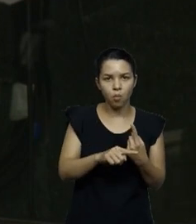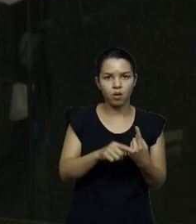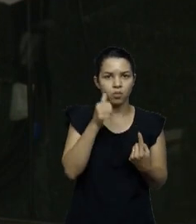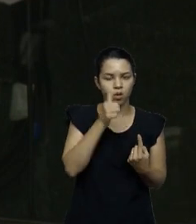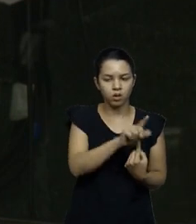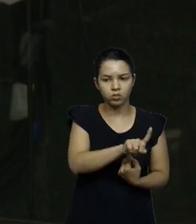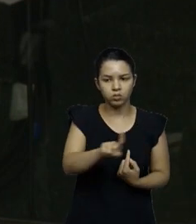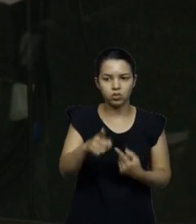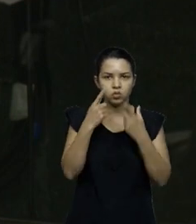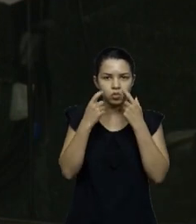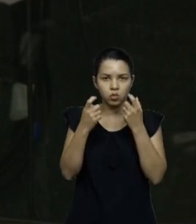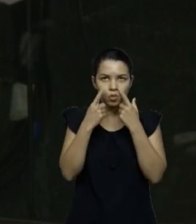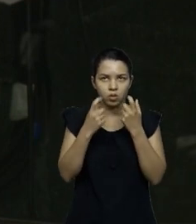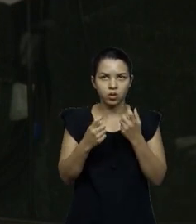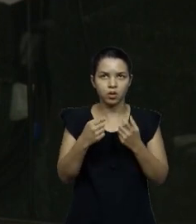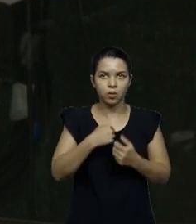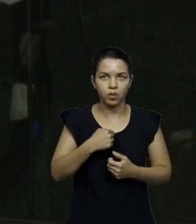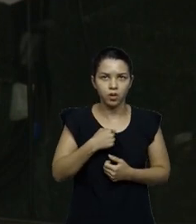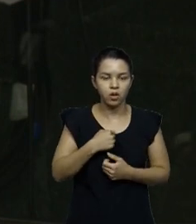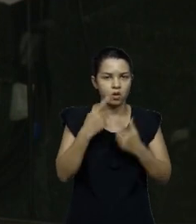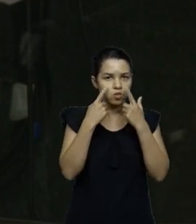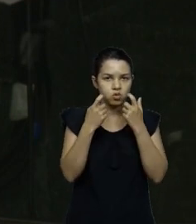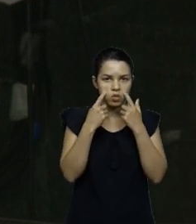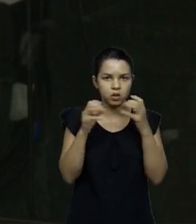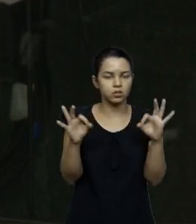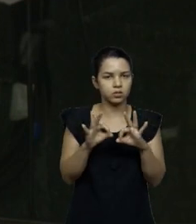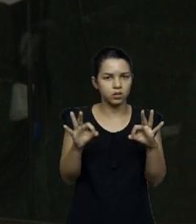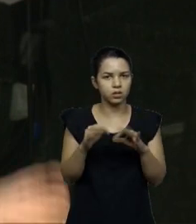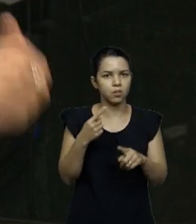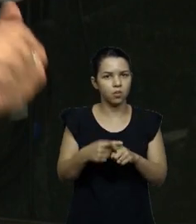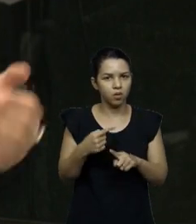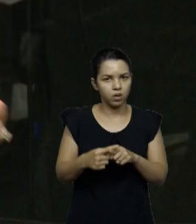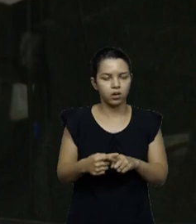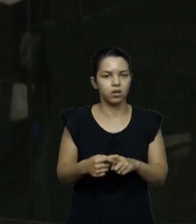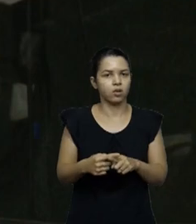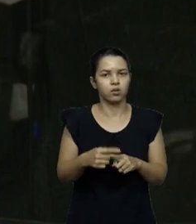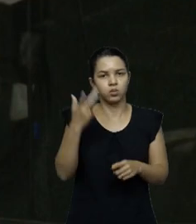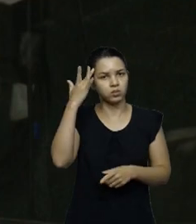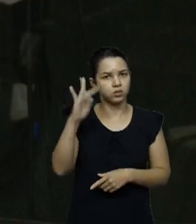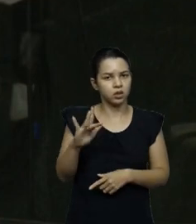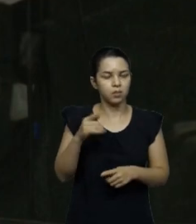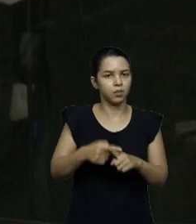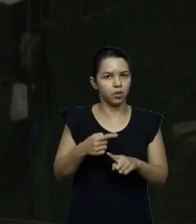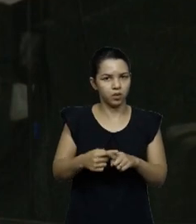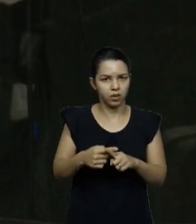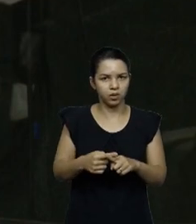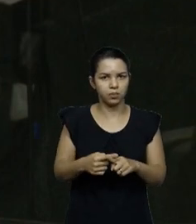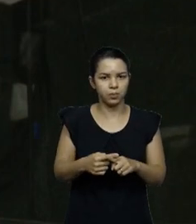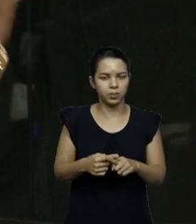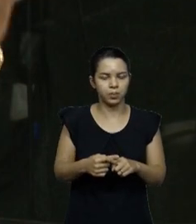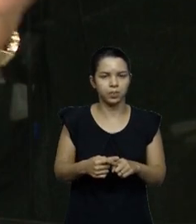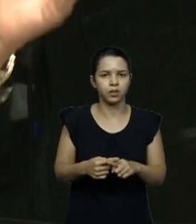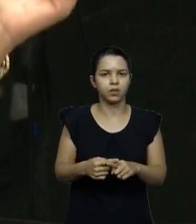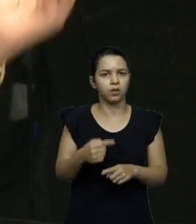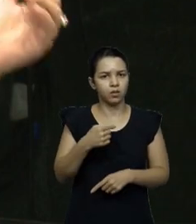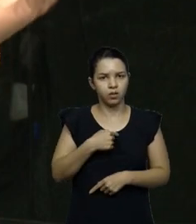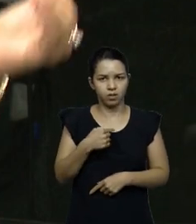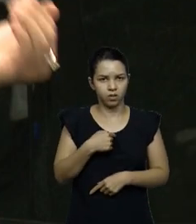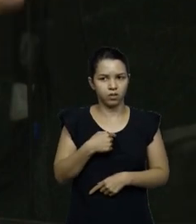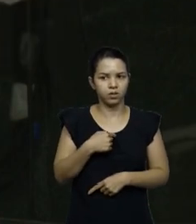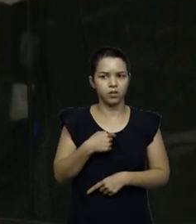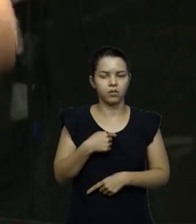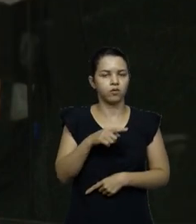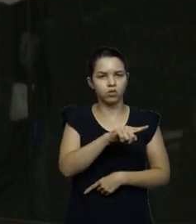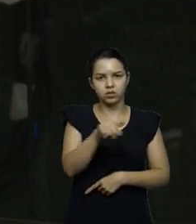eu não saía chorando não sei como porque a minha situação Claro que não não não não diz respeito a ninguém